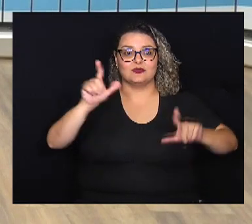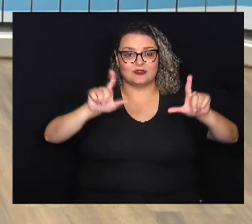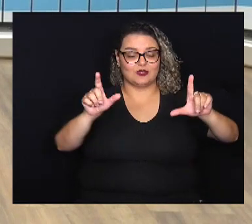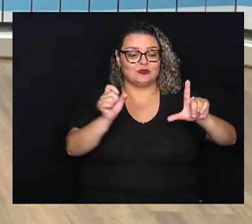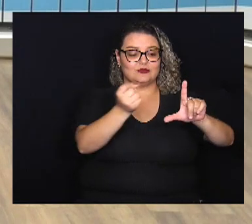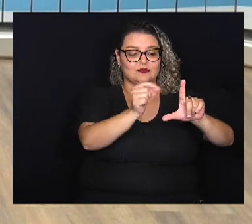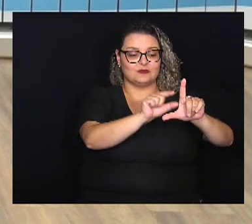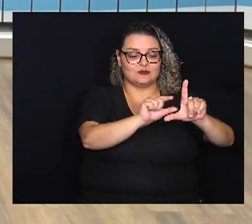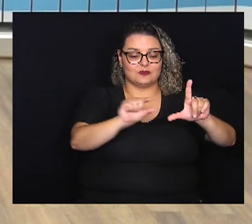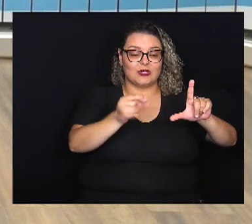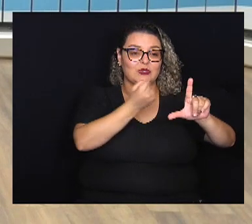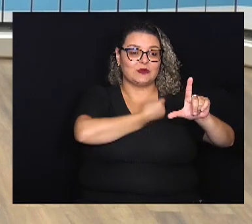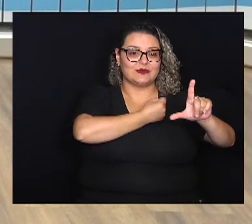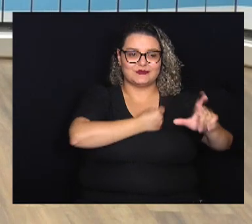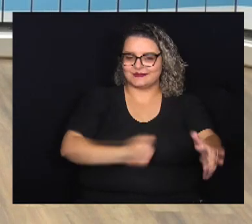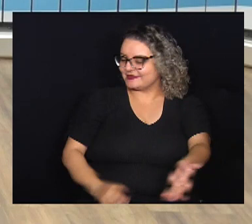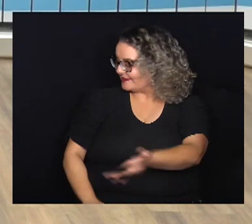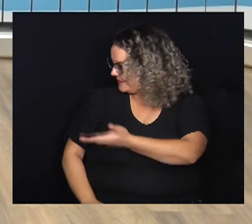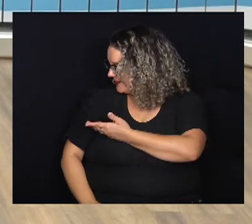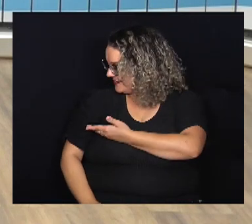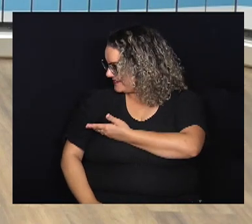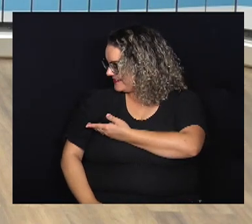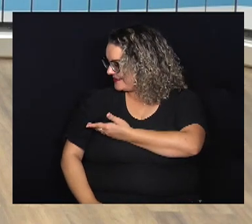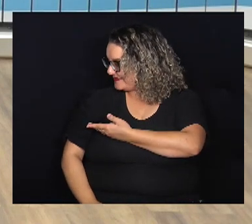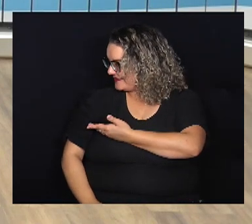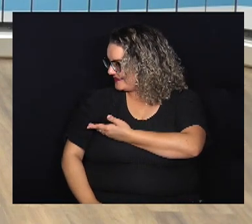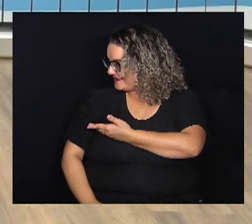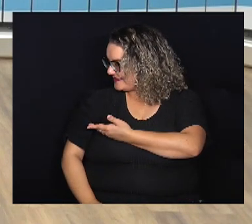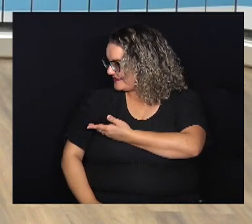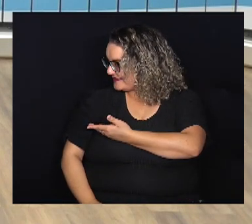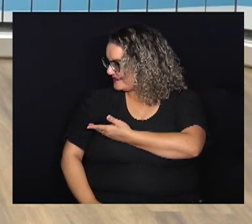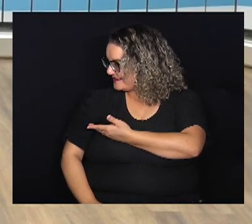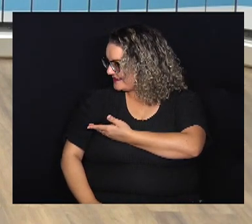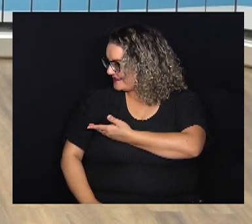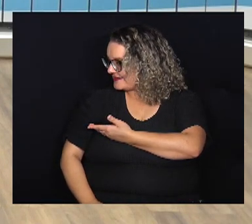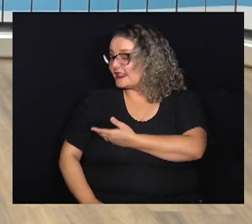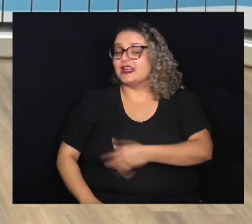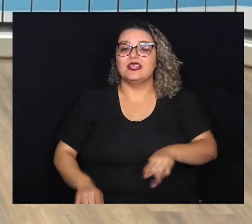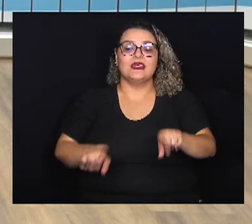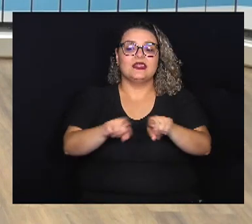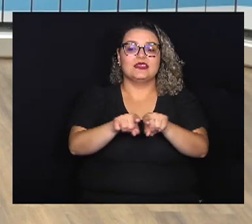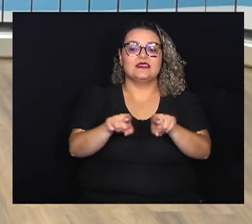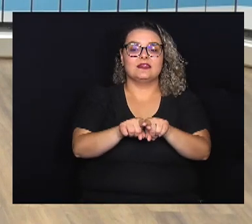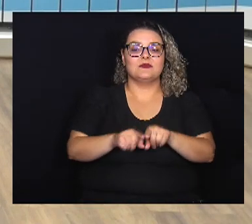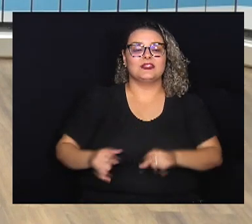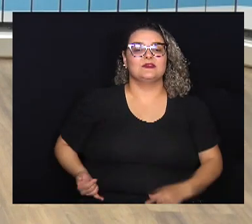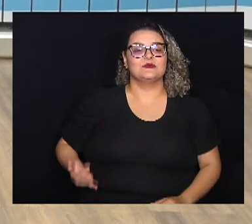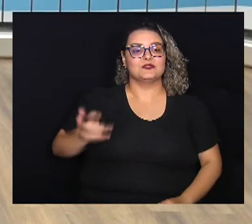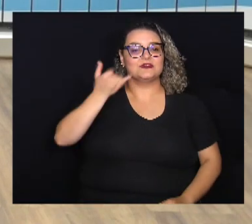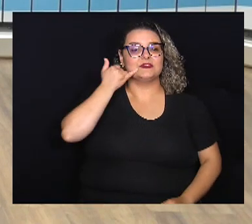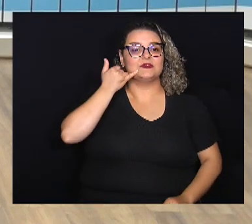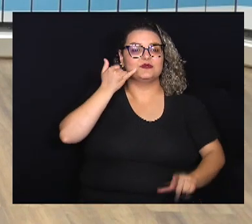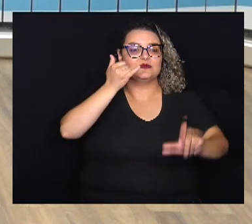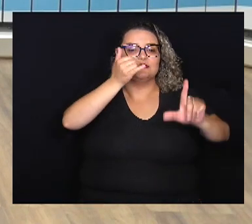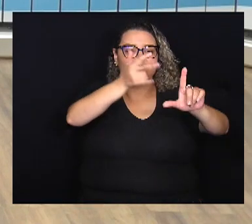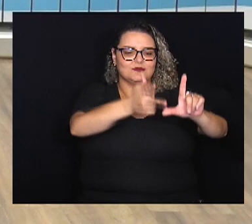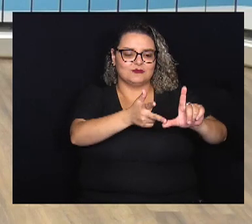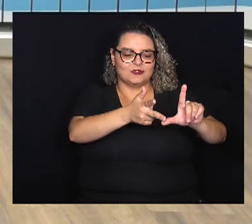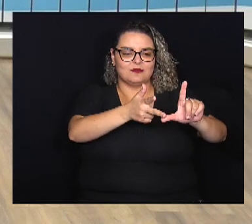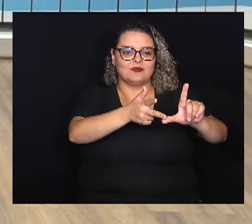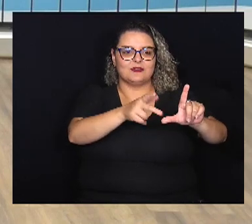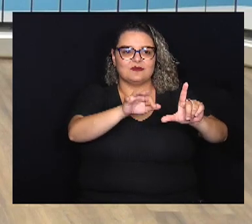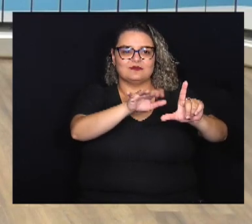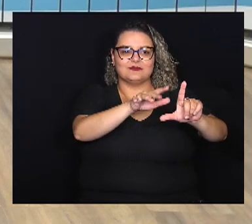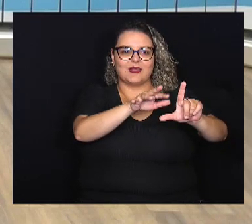978293776, você também pode apontar o seu celular para o QR Code aí na sua telinha